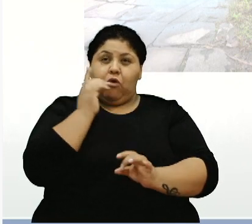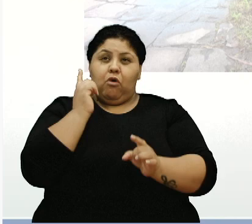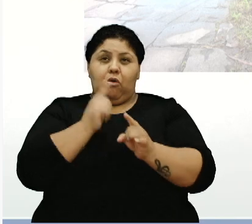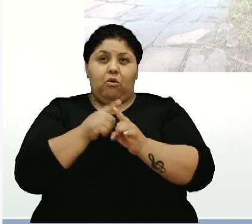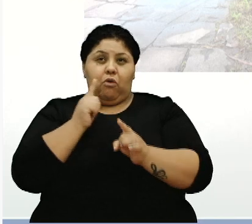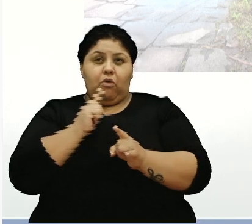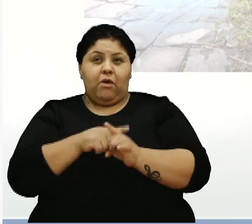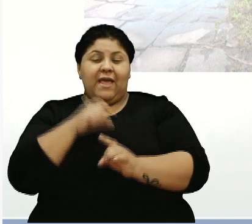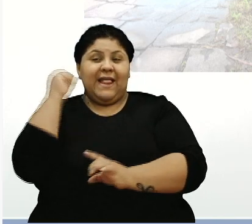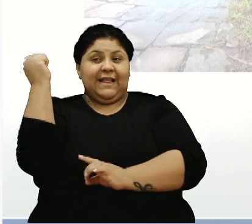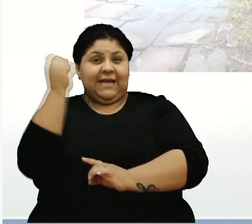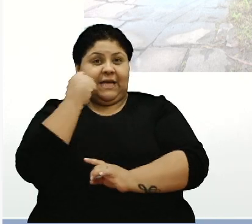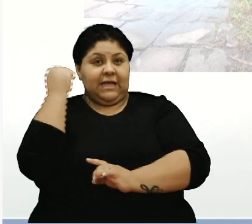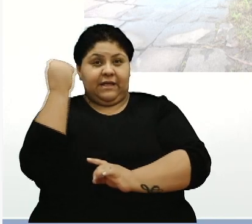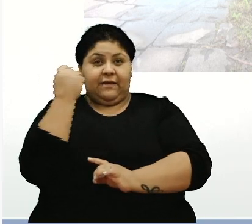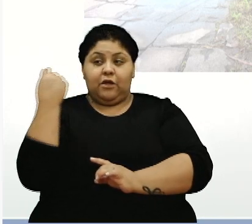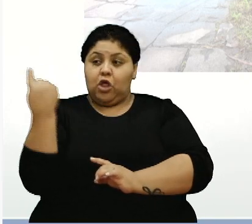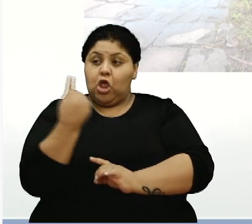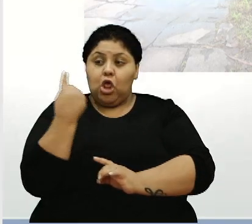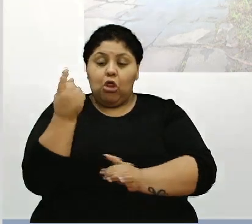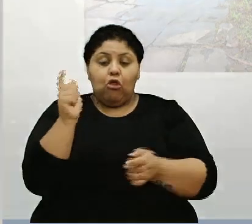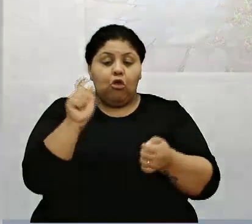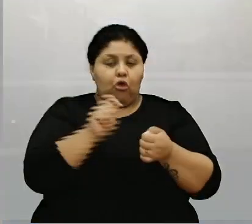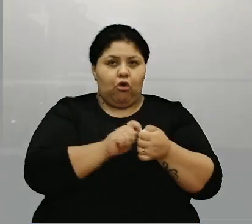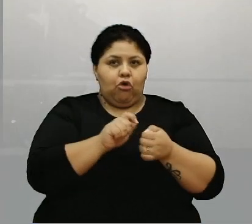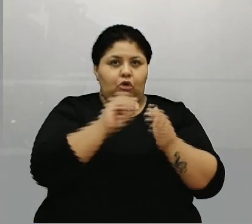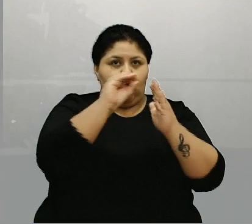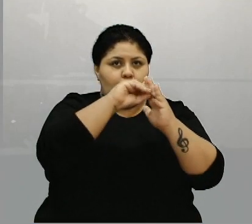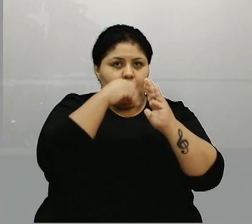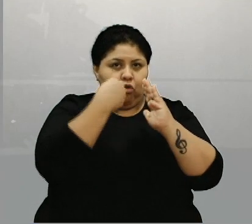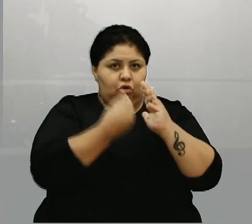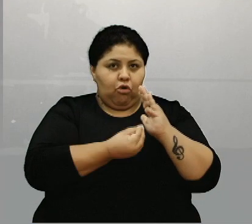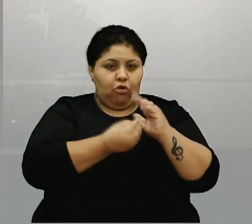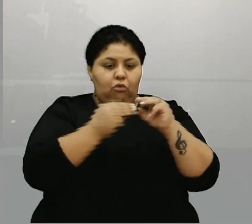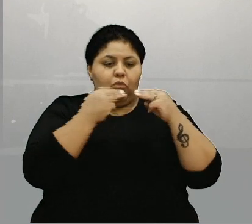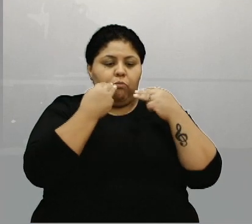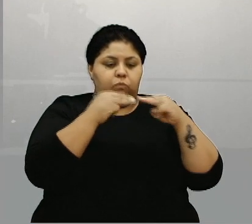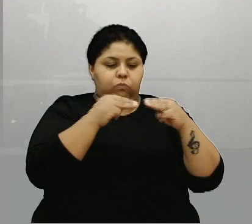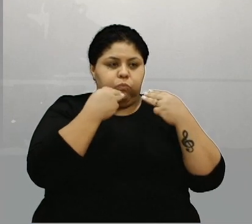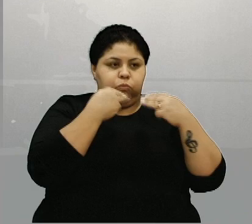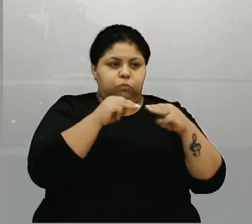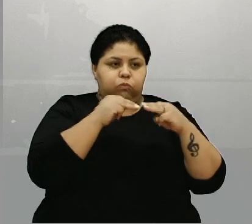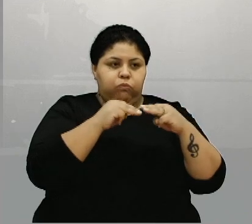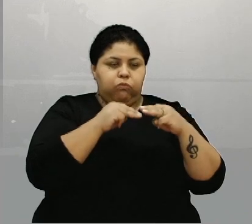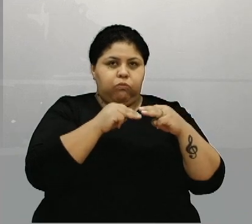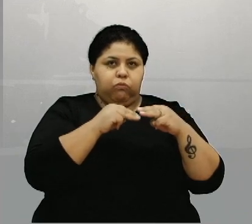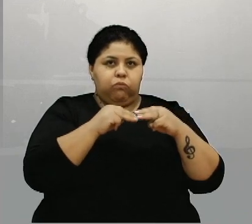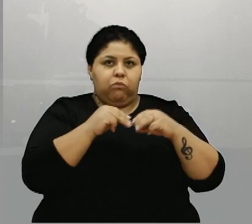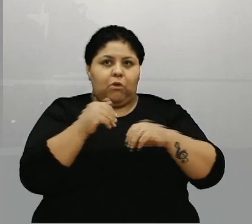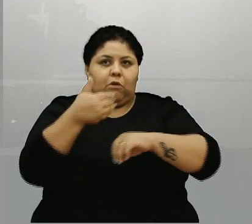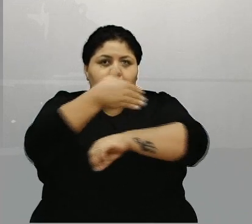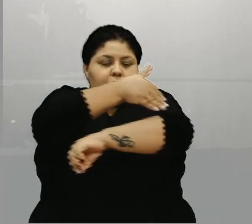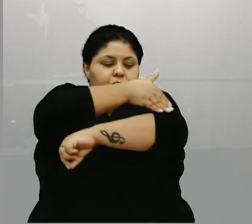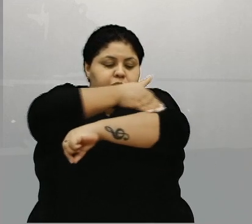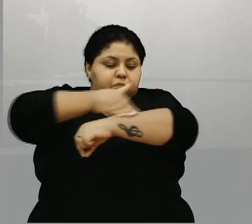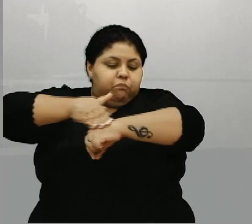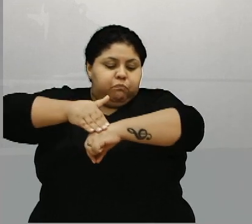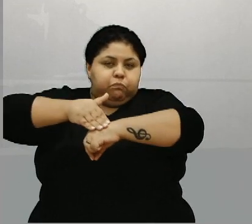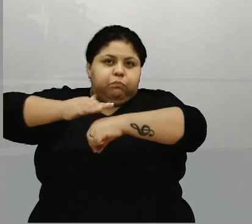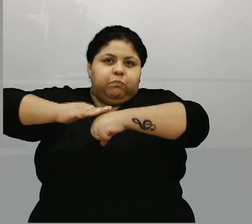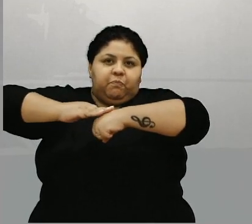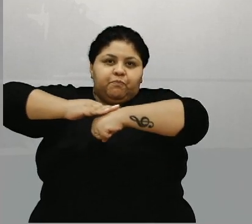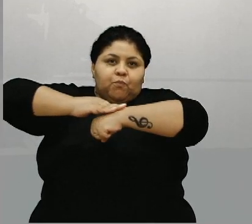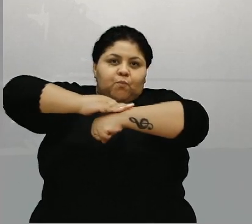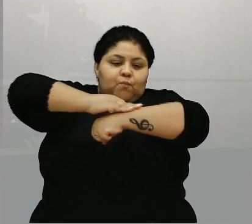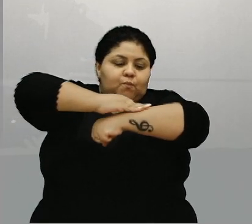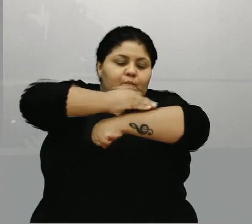é grave. A única coisa que foi feita, o SAMAI foi lá com a máquina, fez um recuo dessa terra, mas de fato precisa